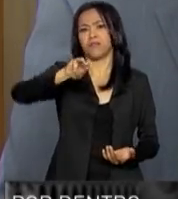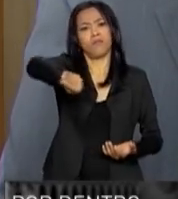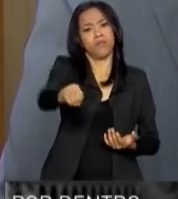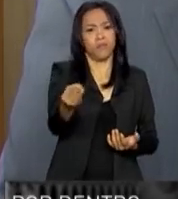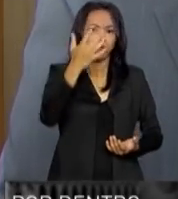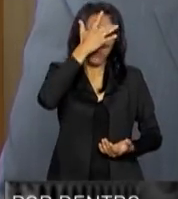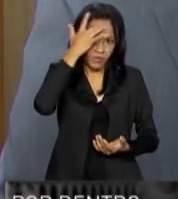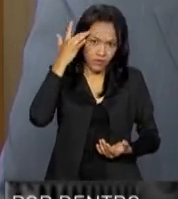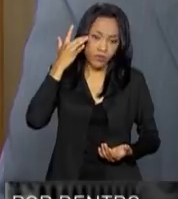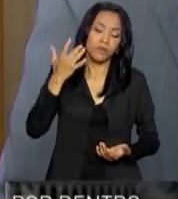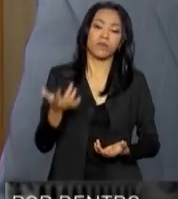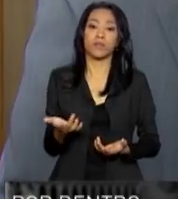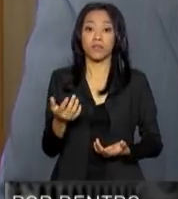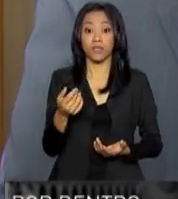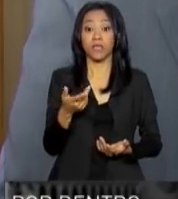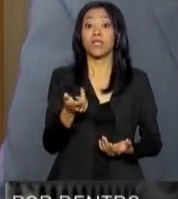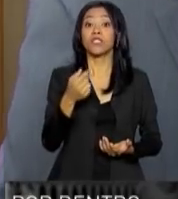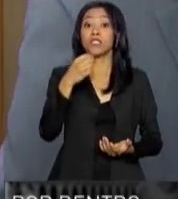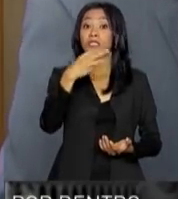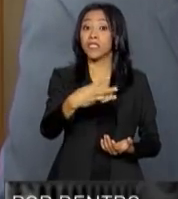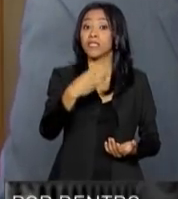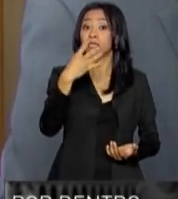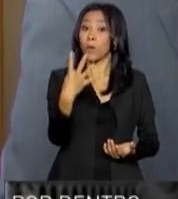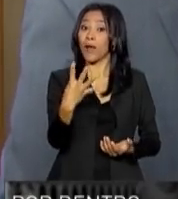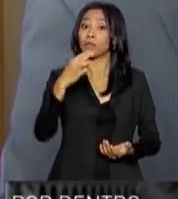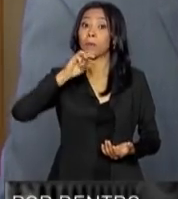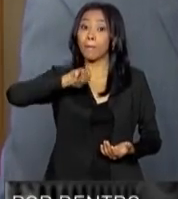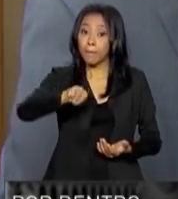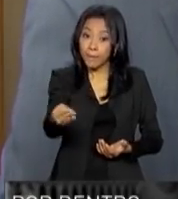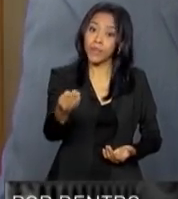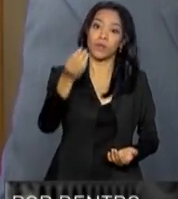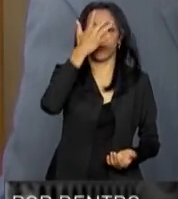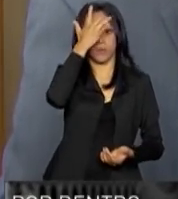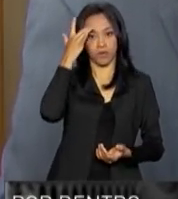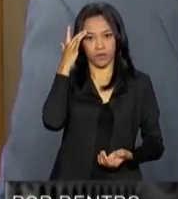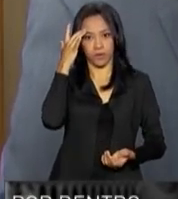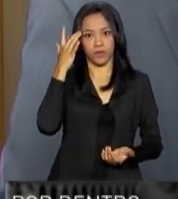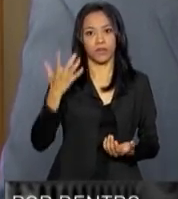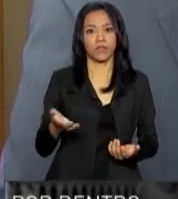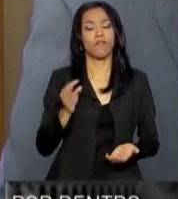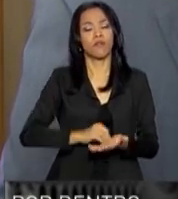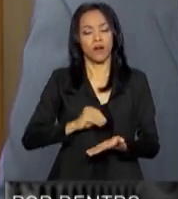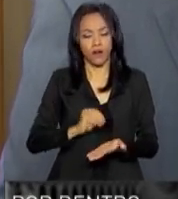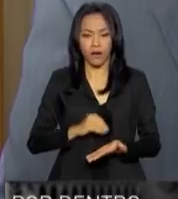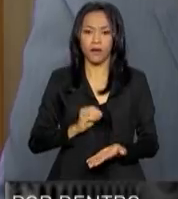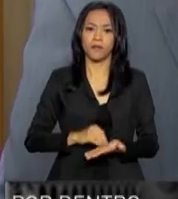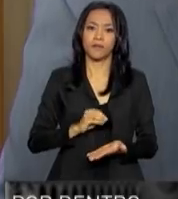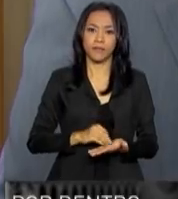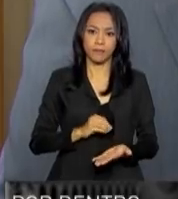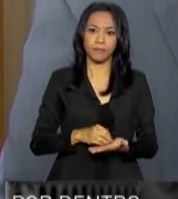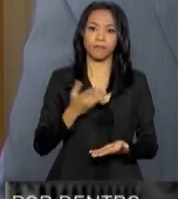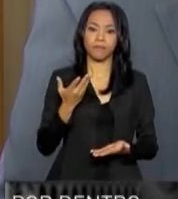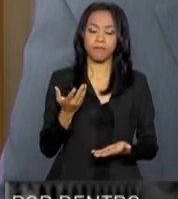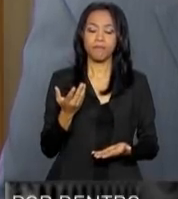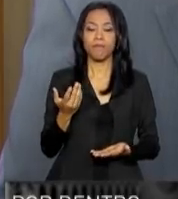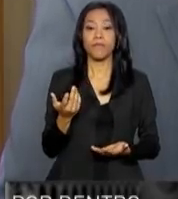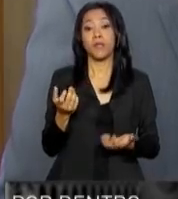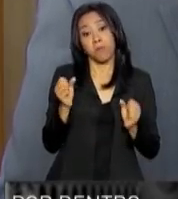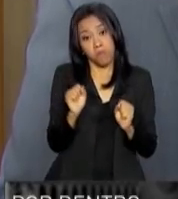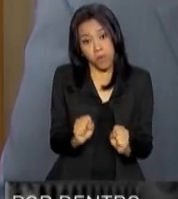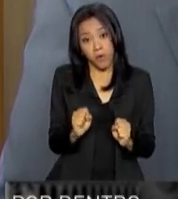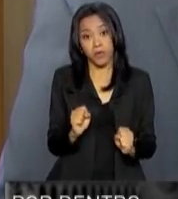folha de pagamento como diz de 34 milhões de pessoas então ainda falta de 18 9% pode